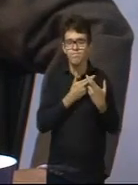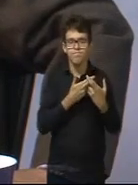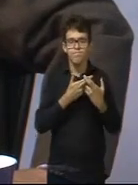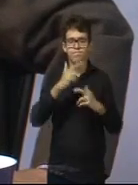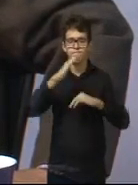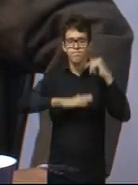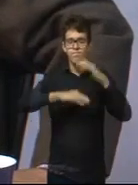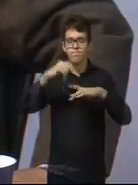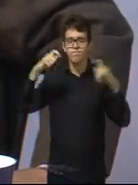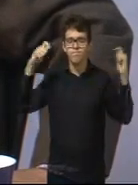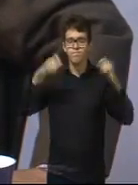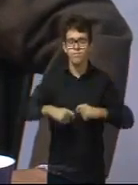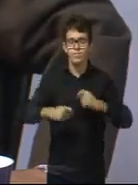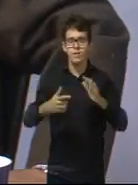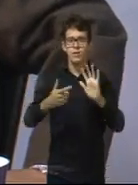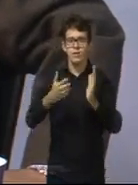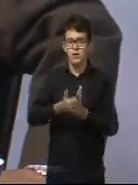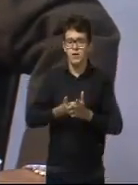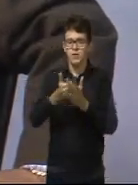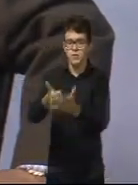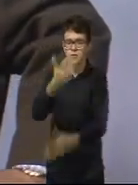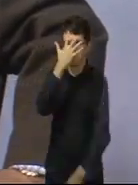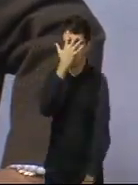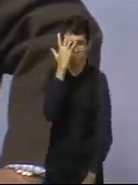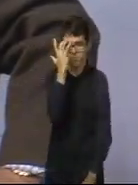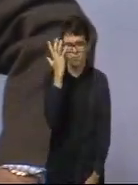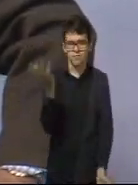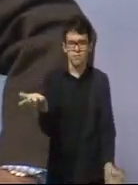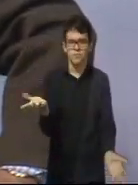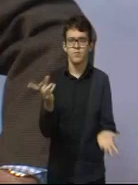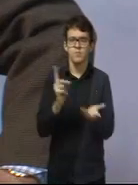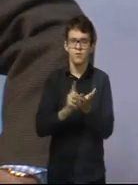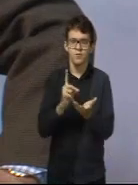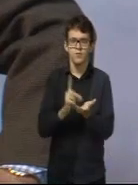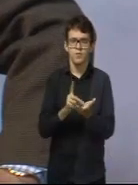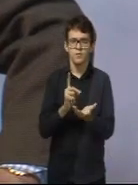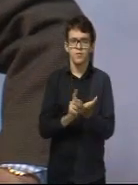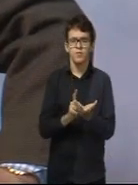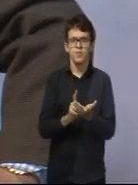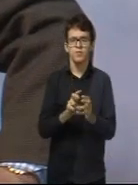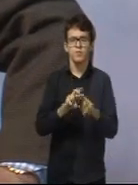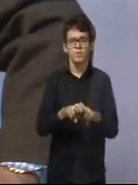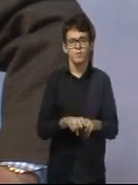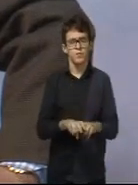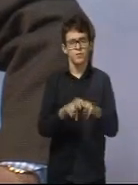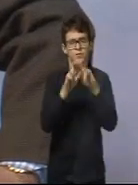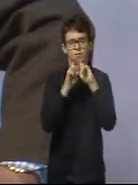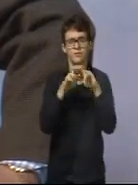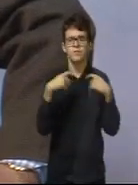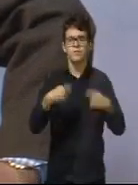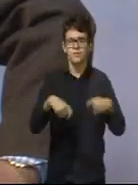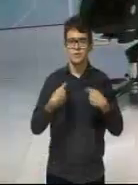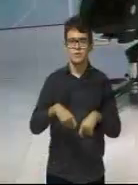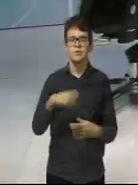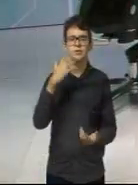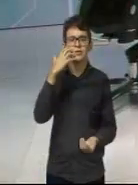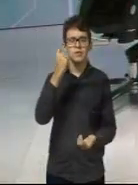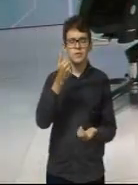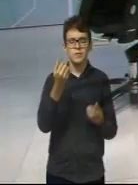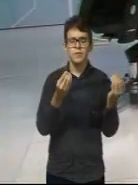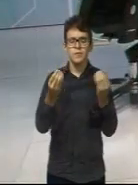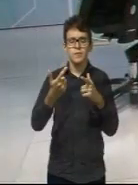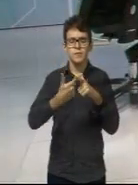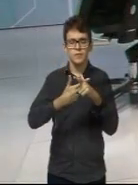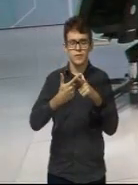o compromisso e a legitimidade, já é um problema que nós vamos ter que enfrentar de maneira muito mais profunda, mais séria do que nós